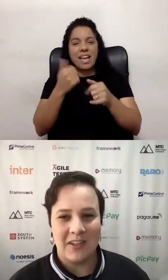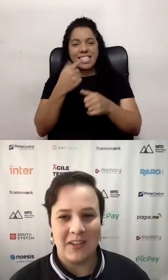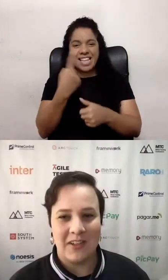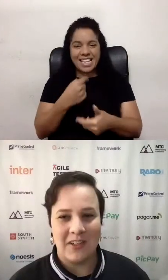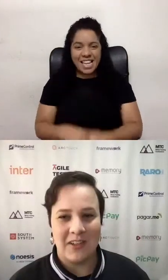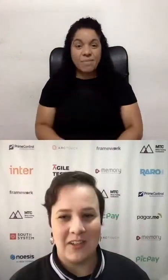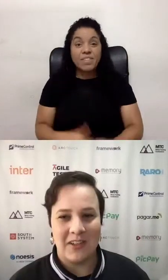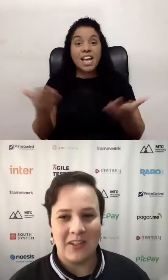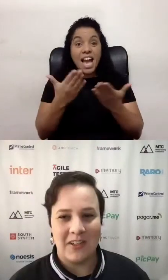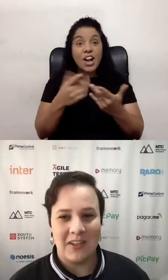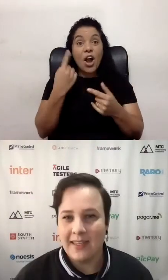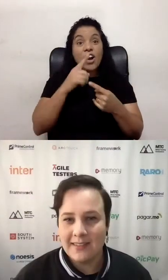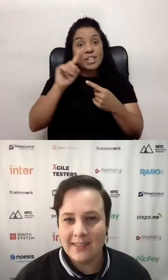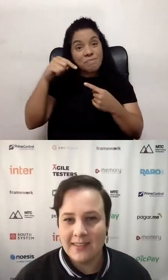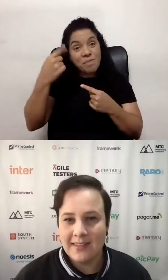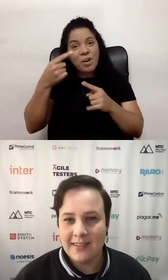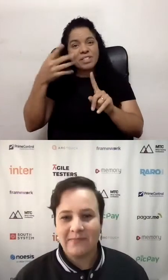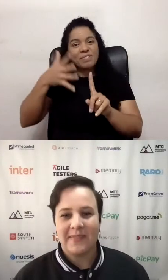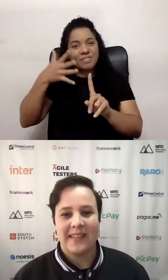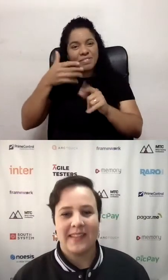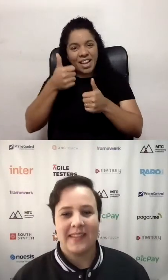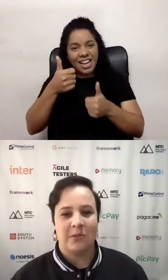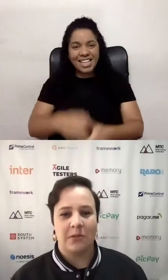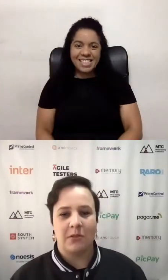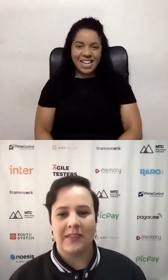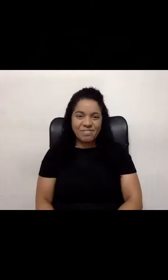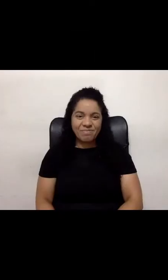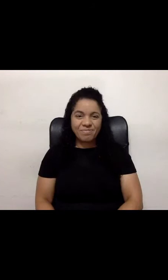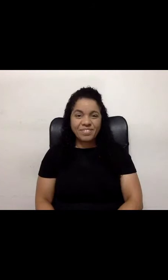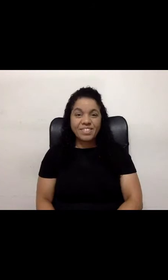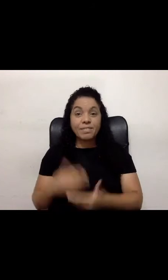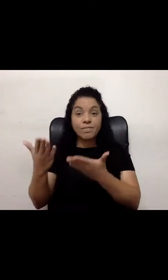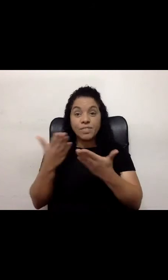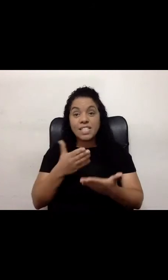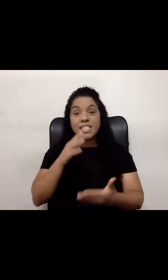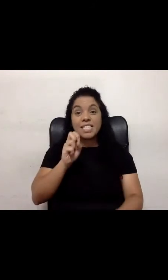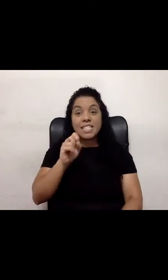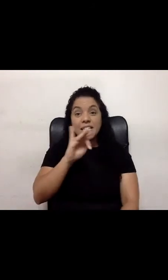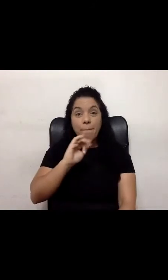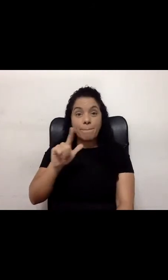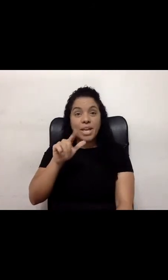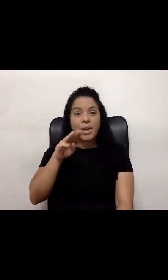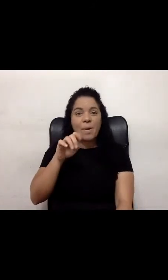Agora a gente vai para a nossa próxima palestra. Vou convidar a Isabel Mendes.